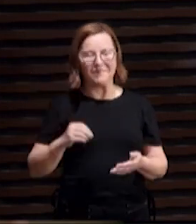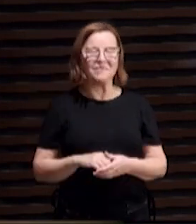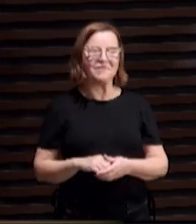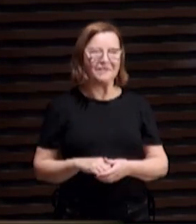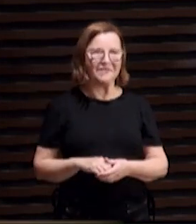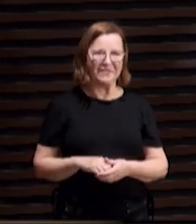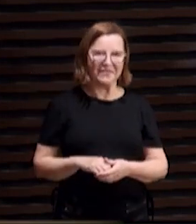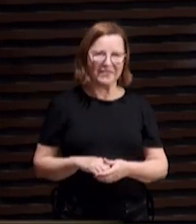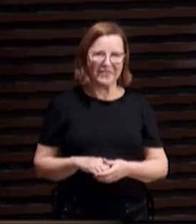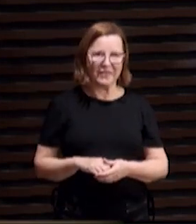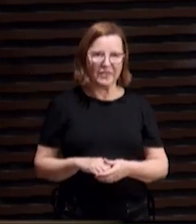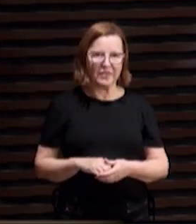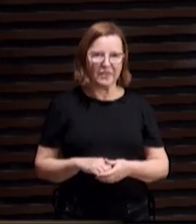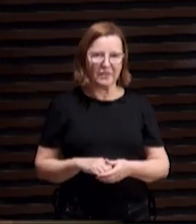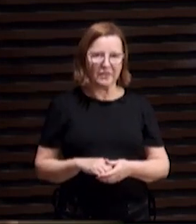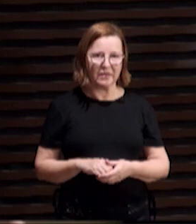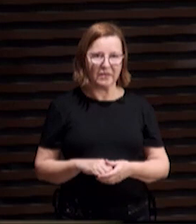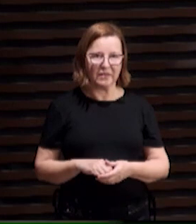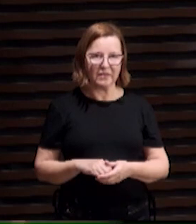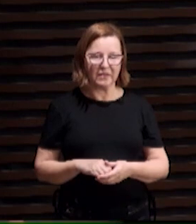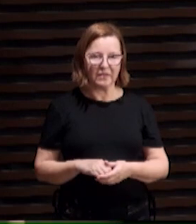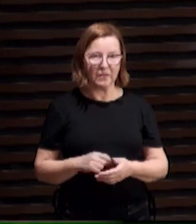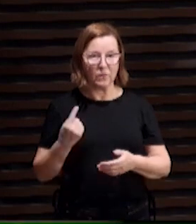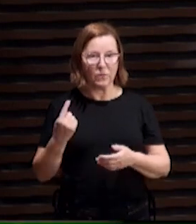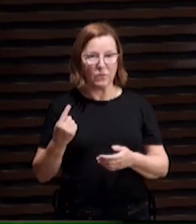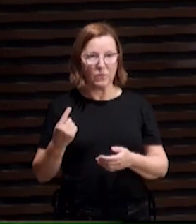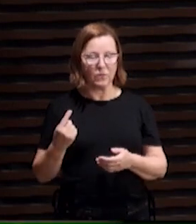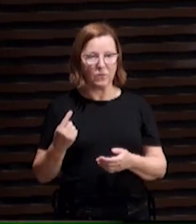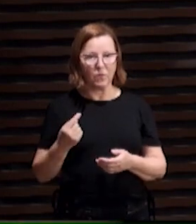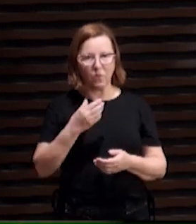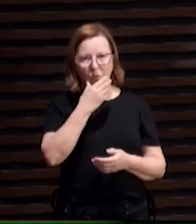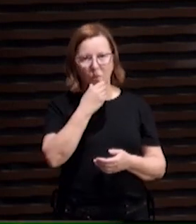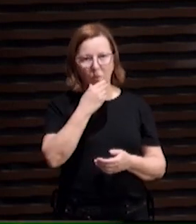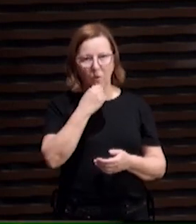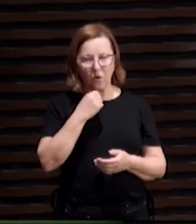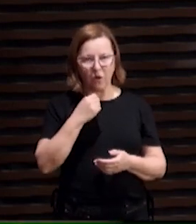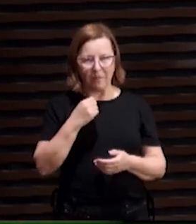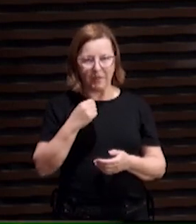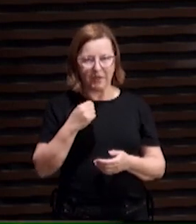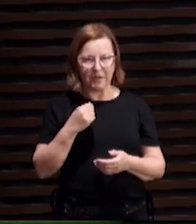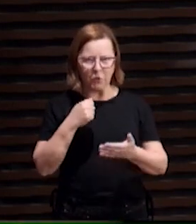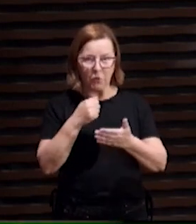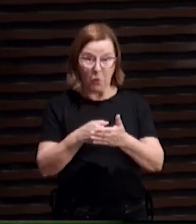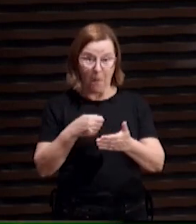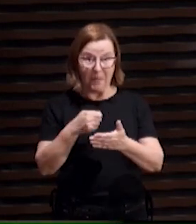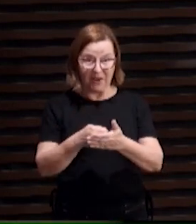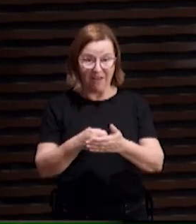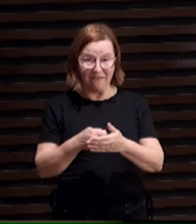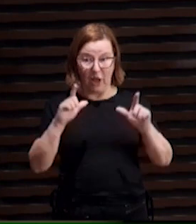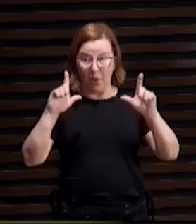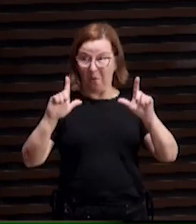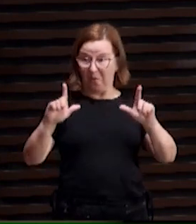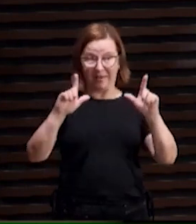Um grande marchand, um grande colecionador de quadros, ele